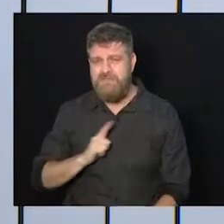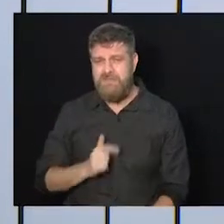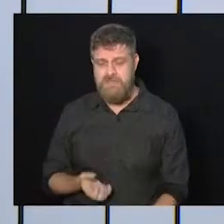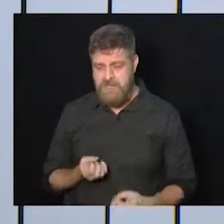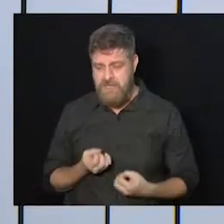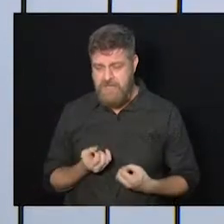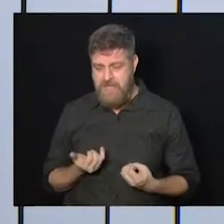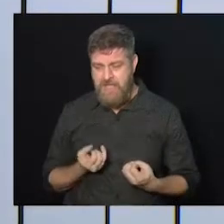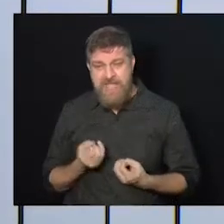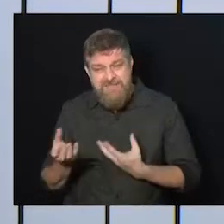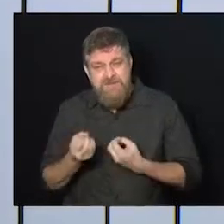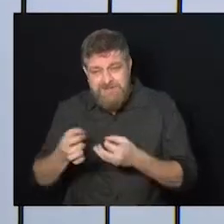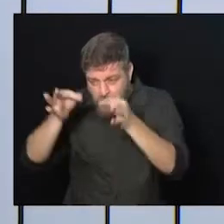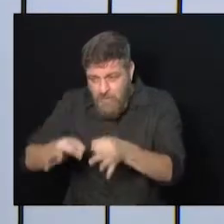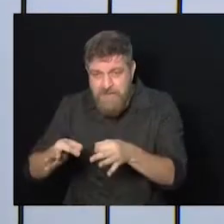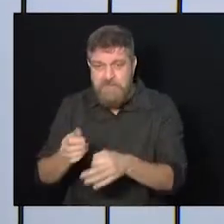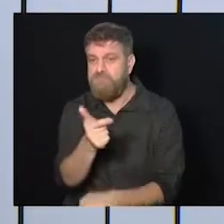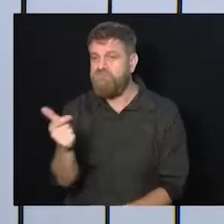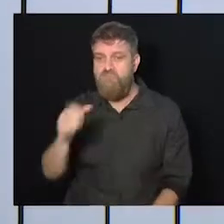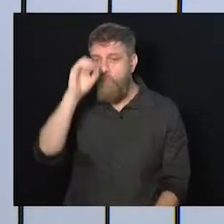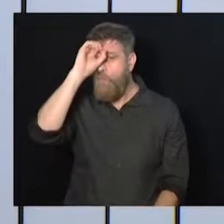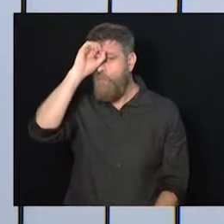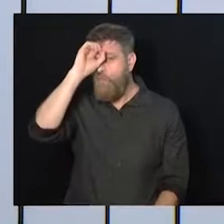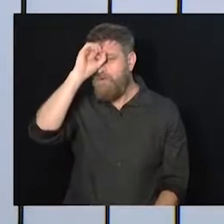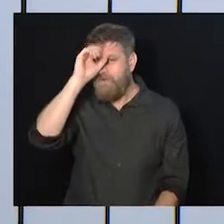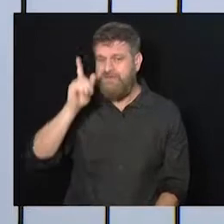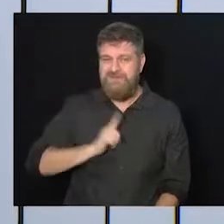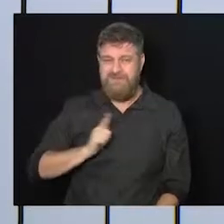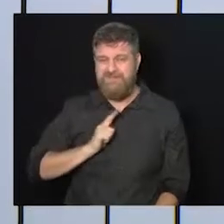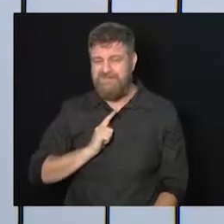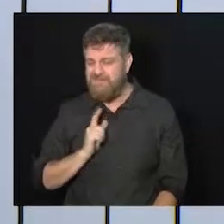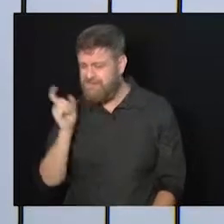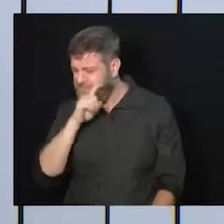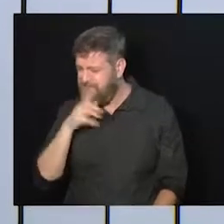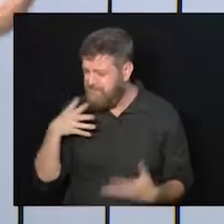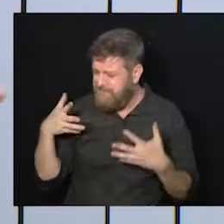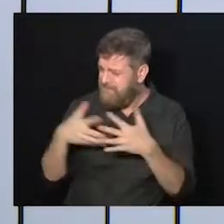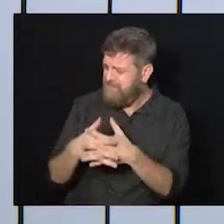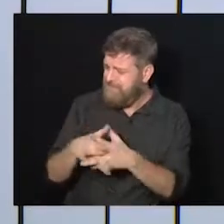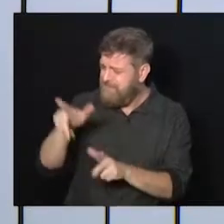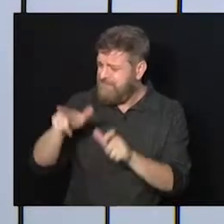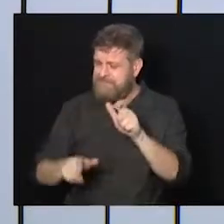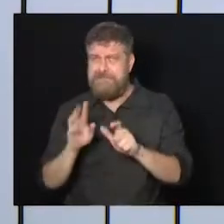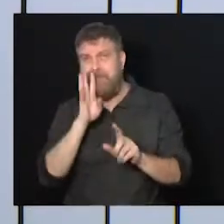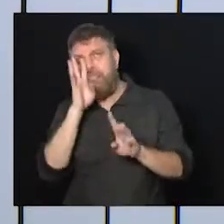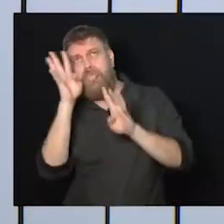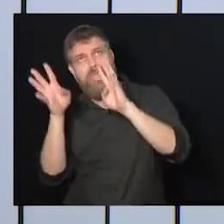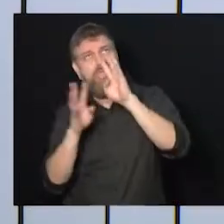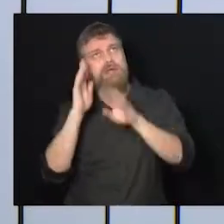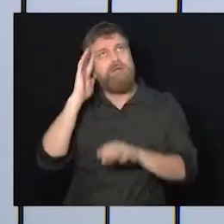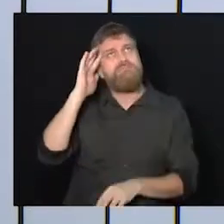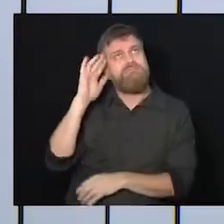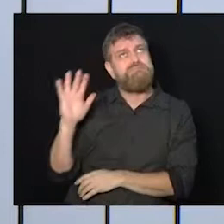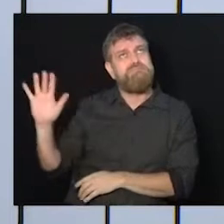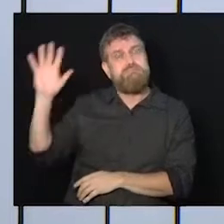informação correta sobre o assunto. É tudo muito generalizado e daí dá margem para tudo. E nós